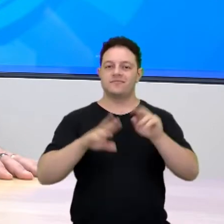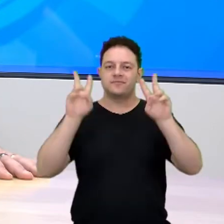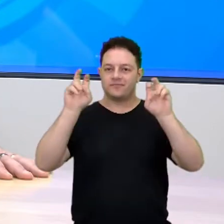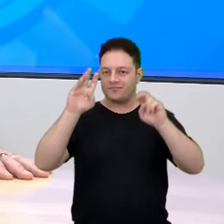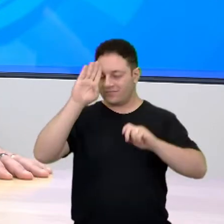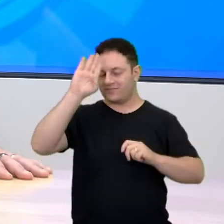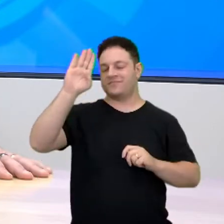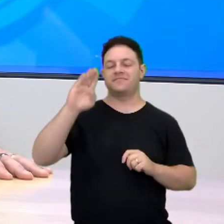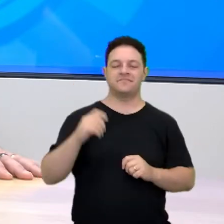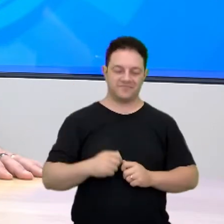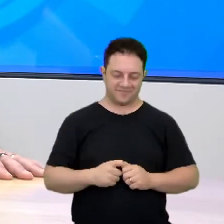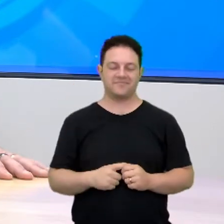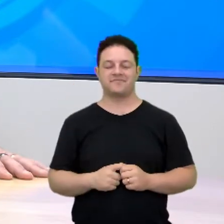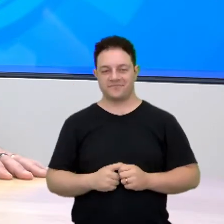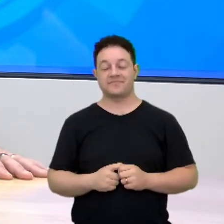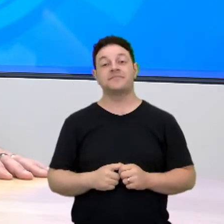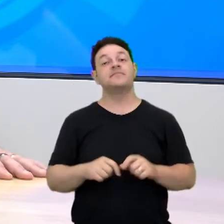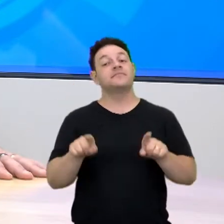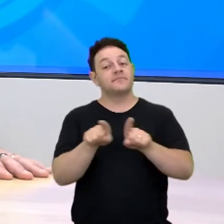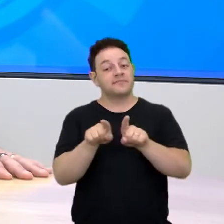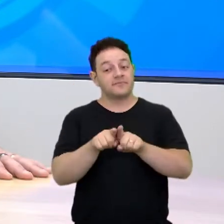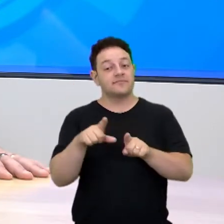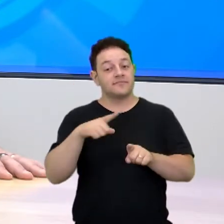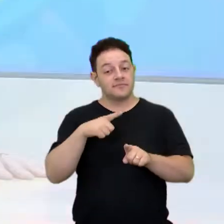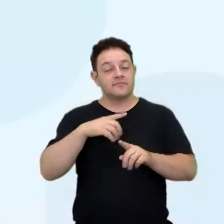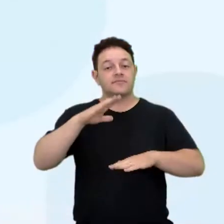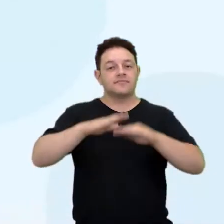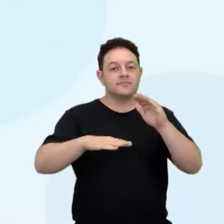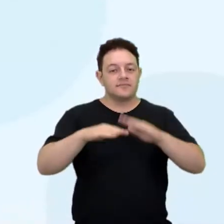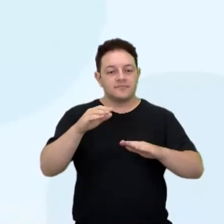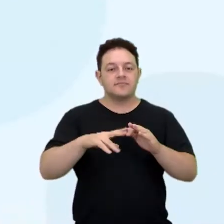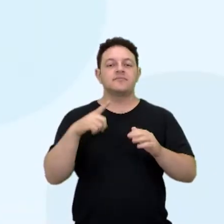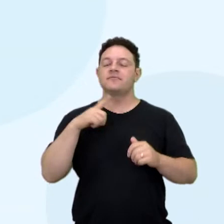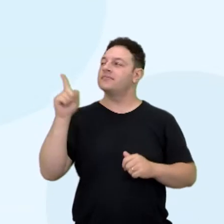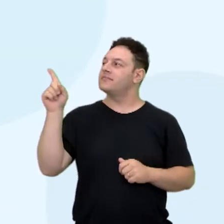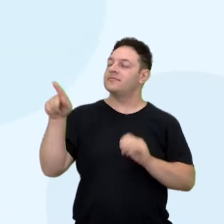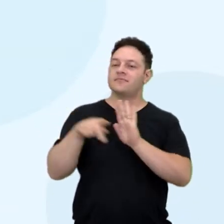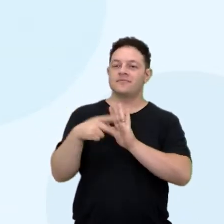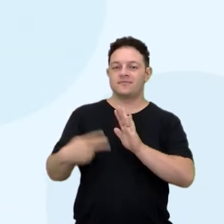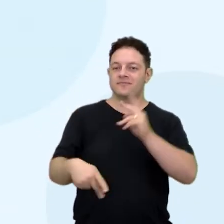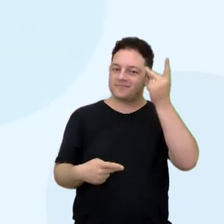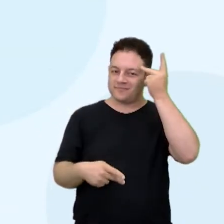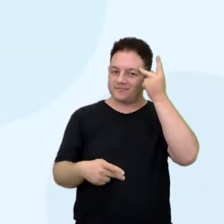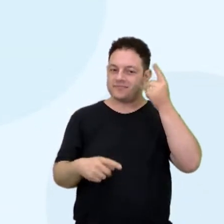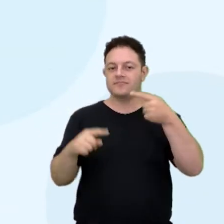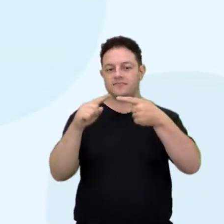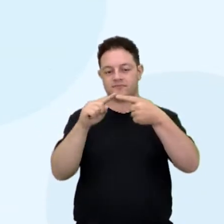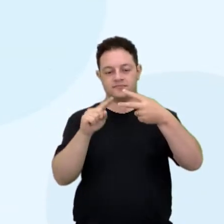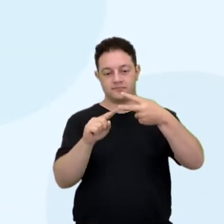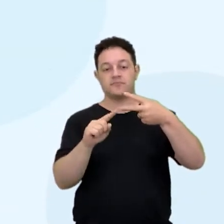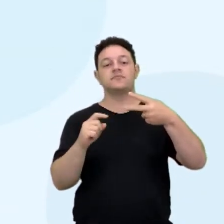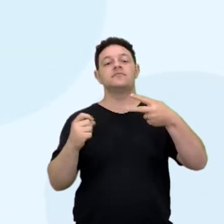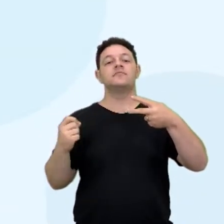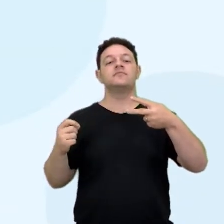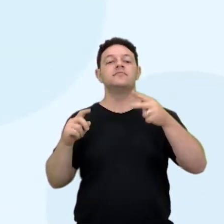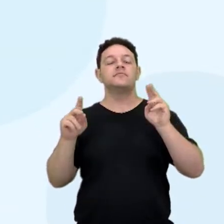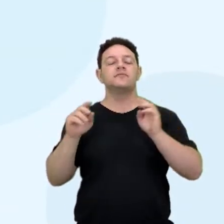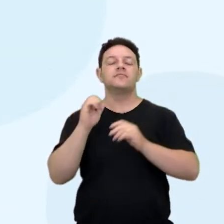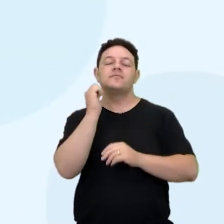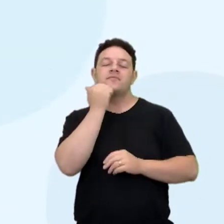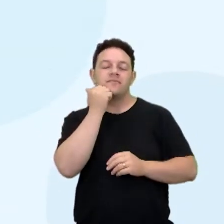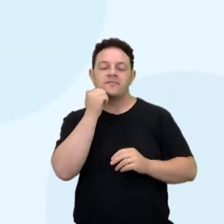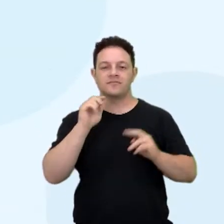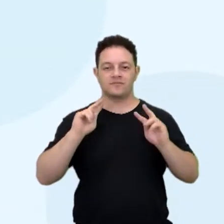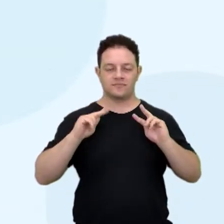eixos estruturantes. E aí nós temos aí as habilidades do currículo paulista, que está lá, ó, habilidades das ciências humanas